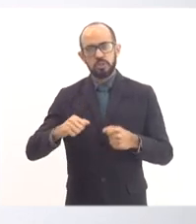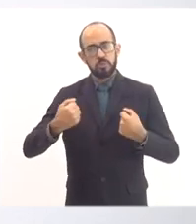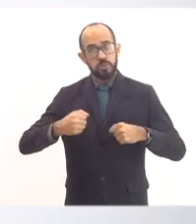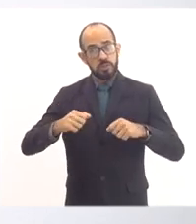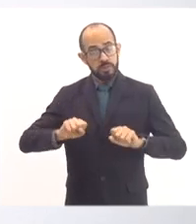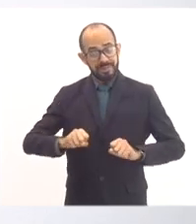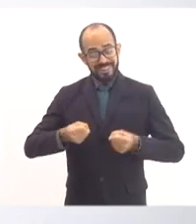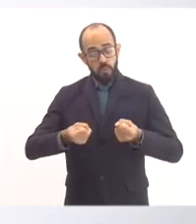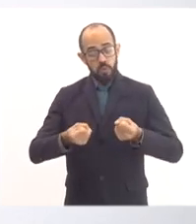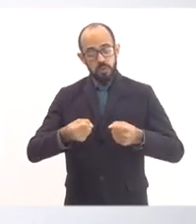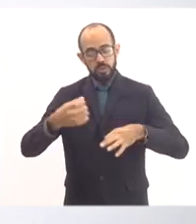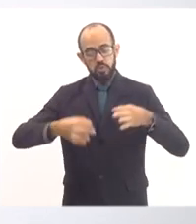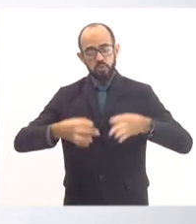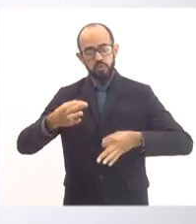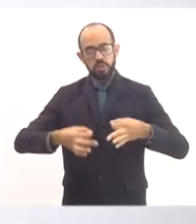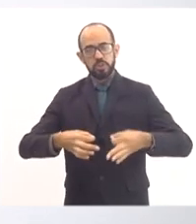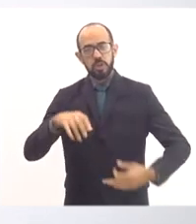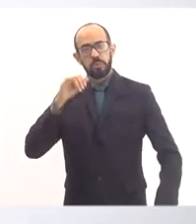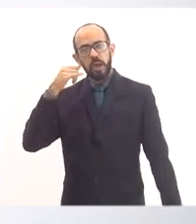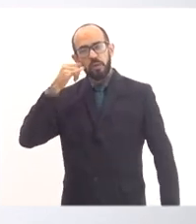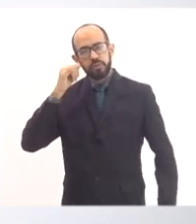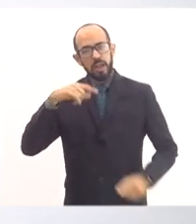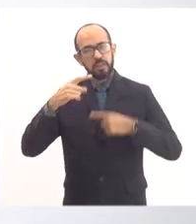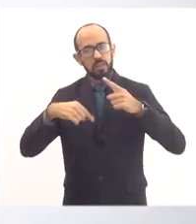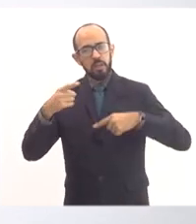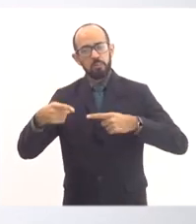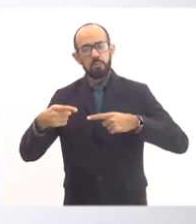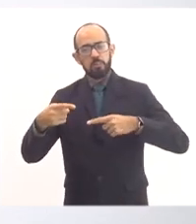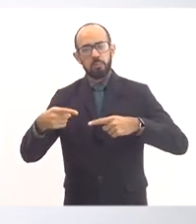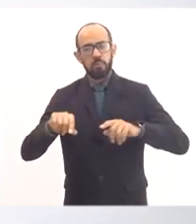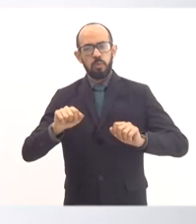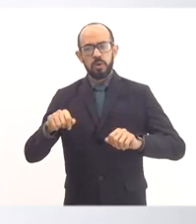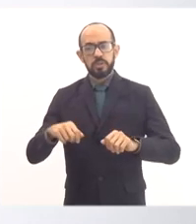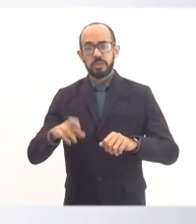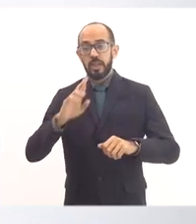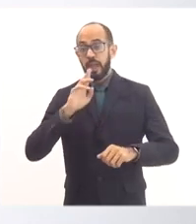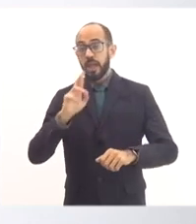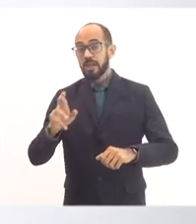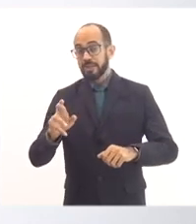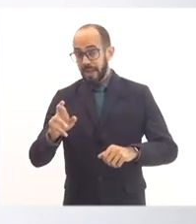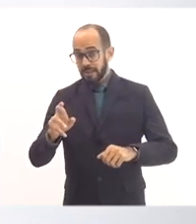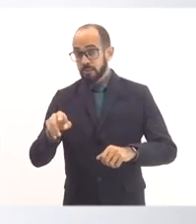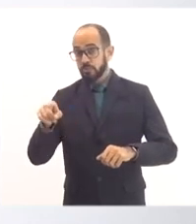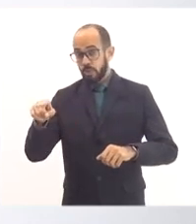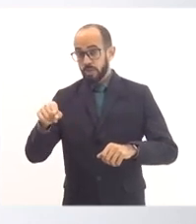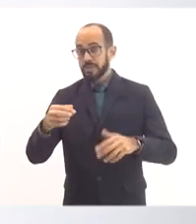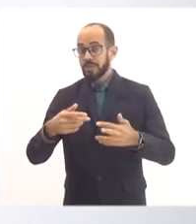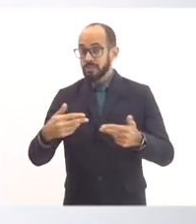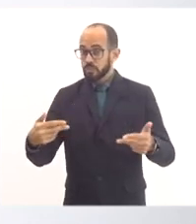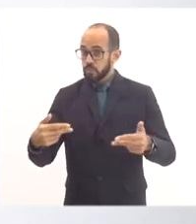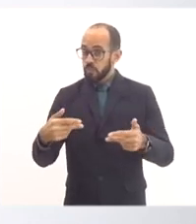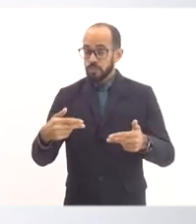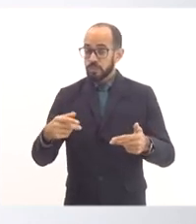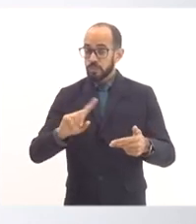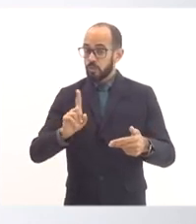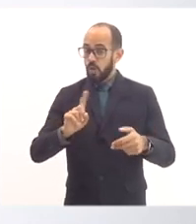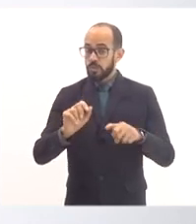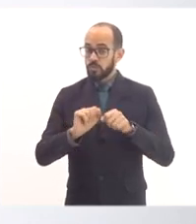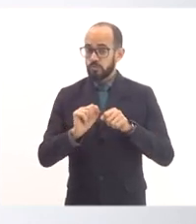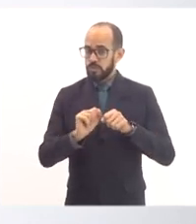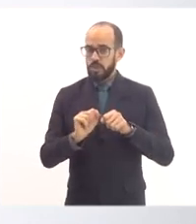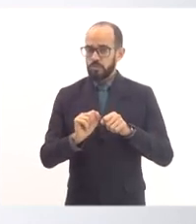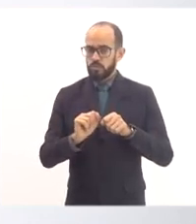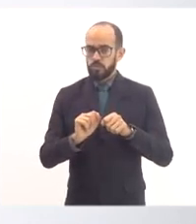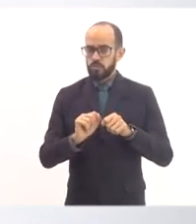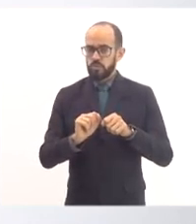não responda por nada que tenha feito no passado, que a gente acaba que a gente nem participou desses concursos. Tá? A gente